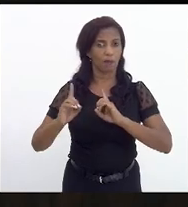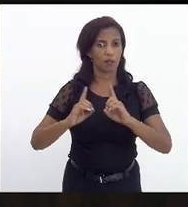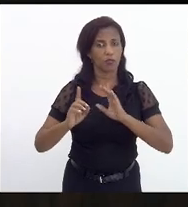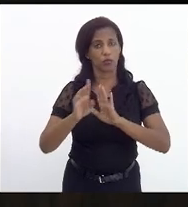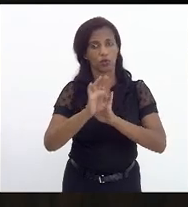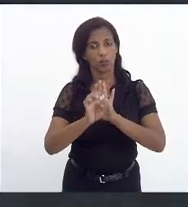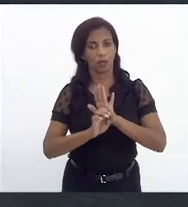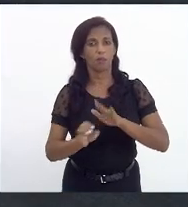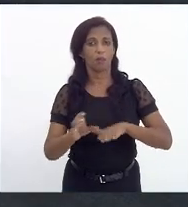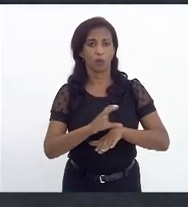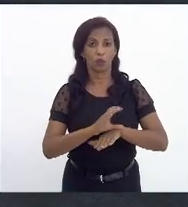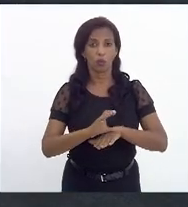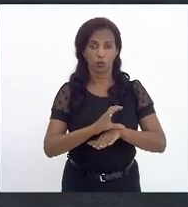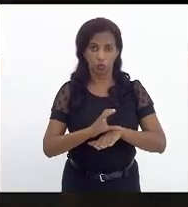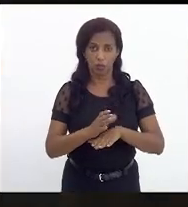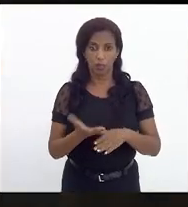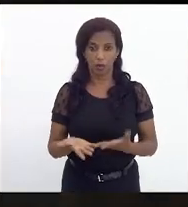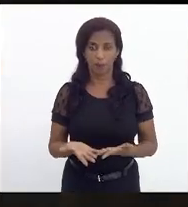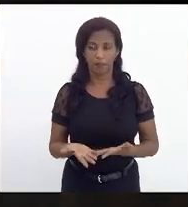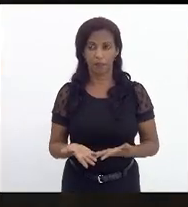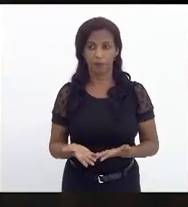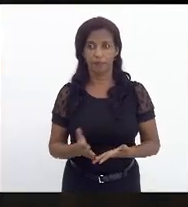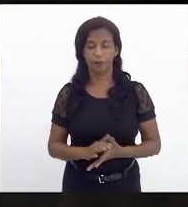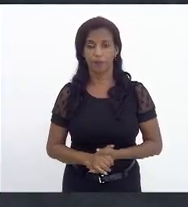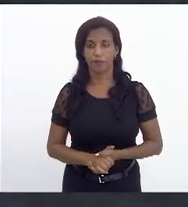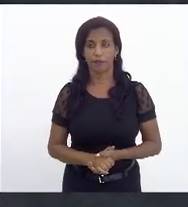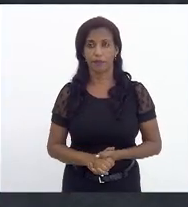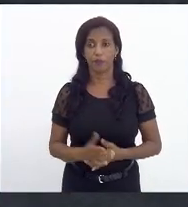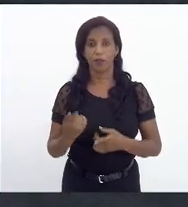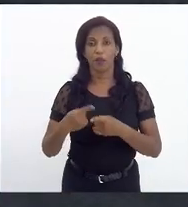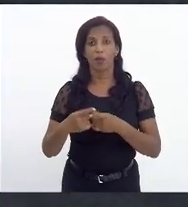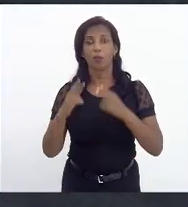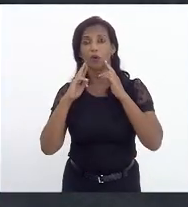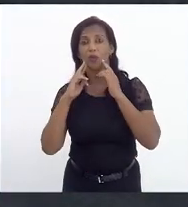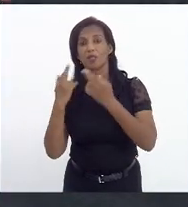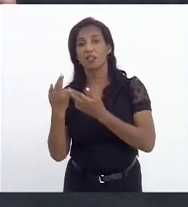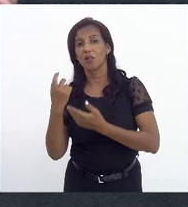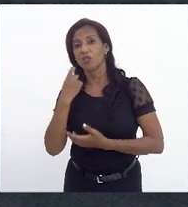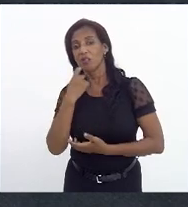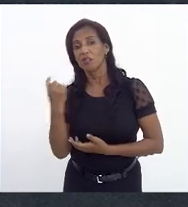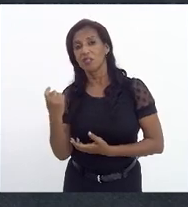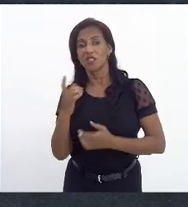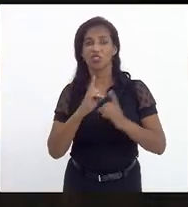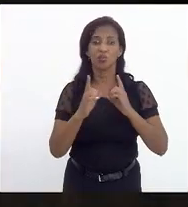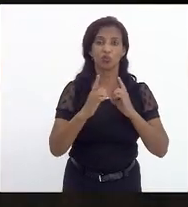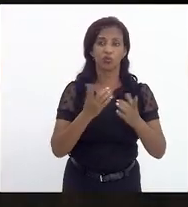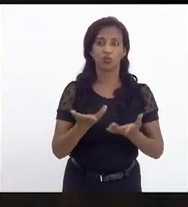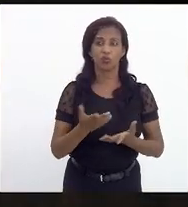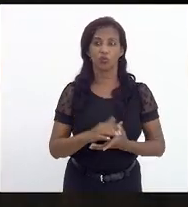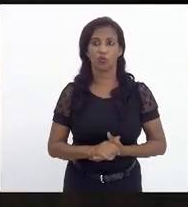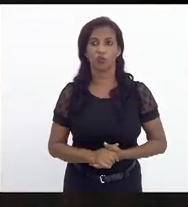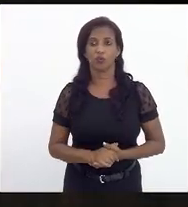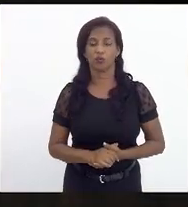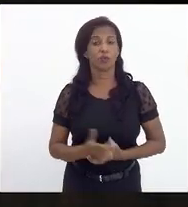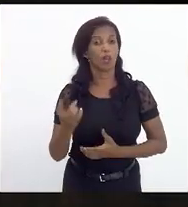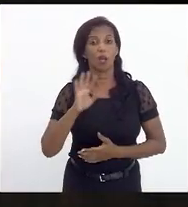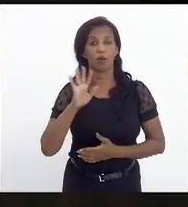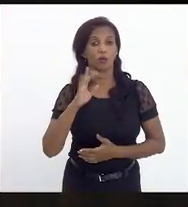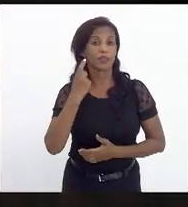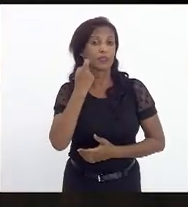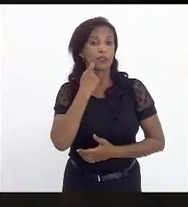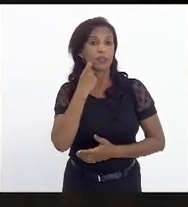emenda condicional. Ah, isso que eu queria. Mas... Porque se reunir na sexta, a gente não discutiu. Não. A sexta é para